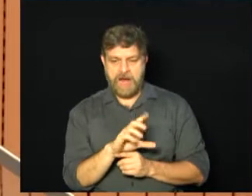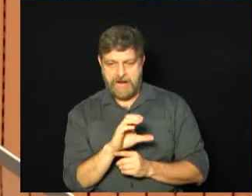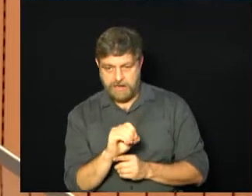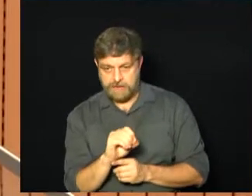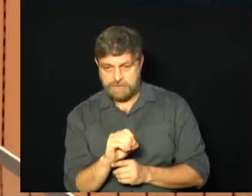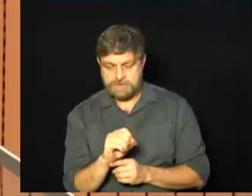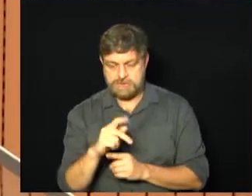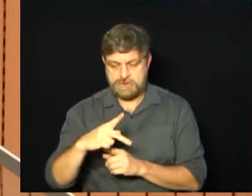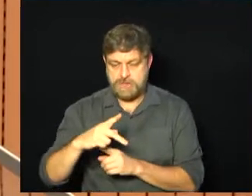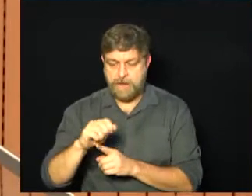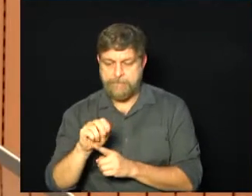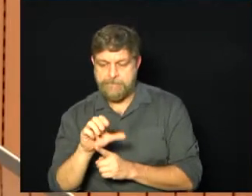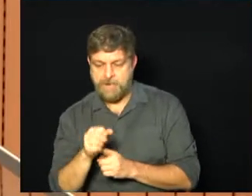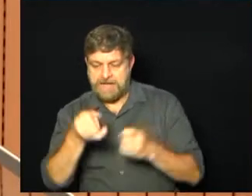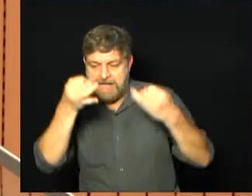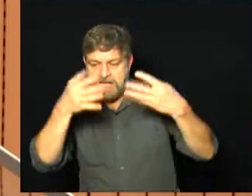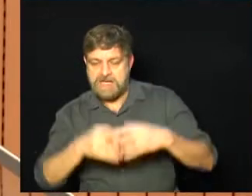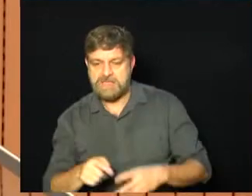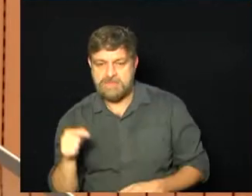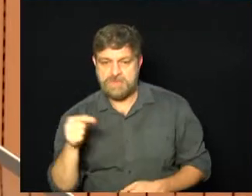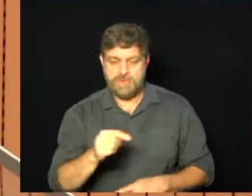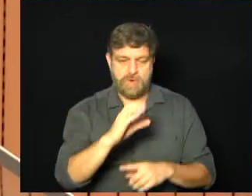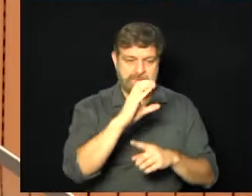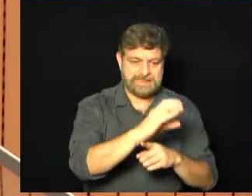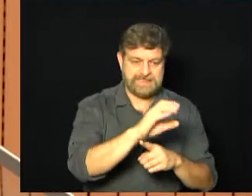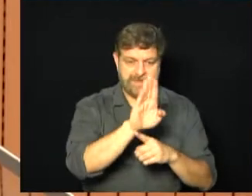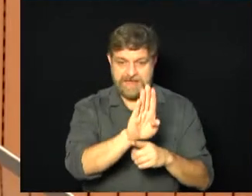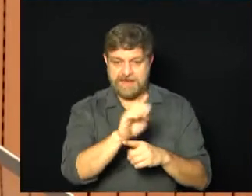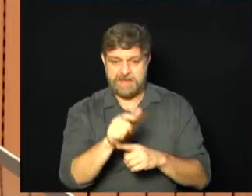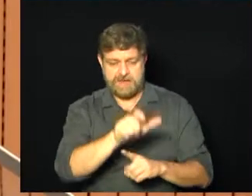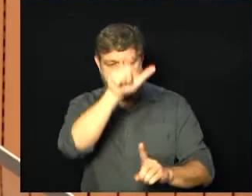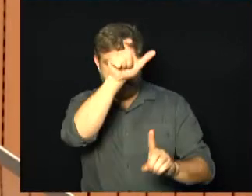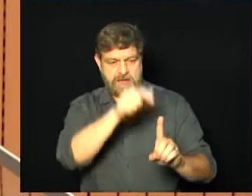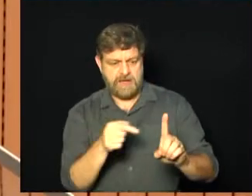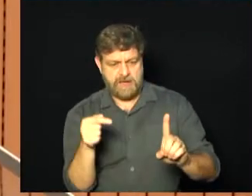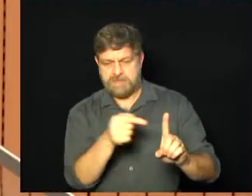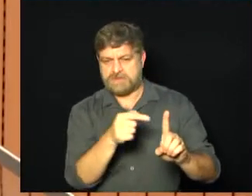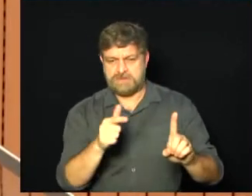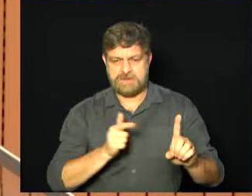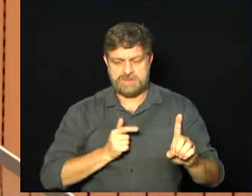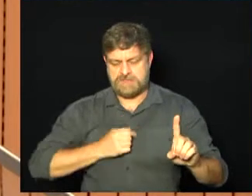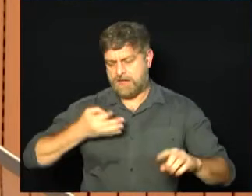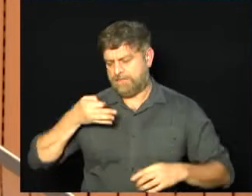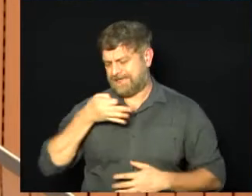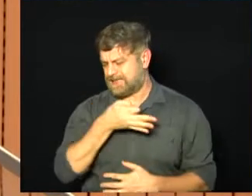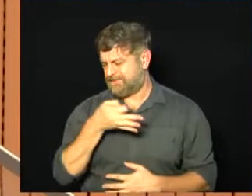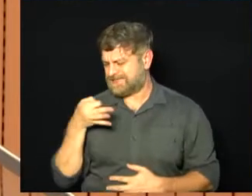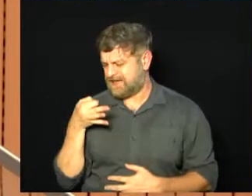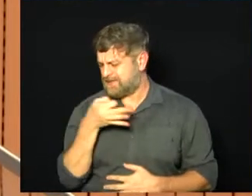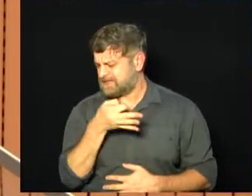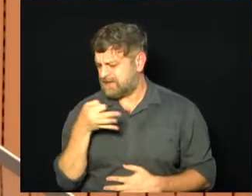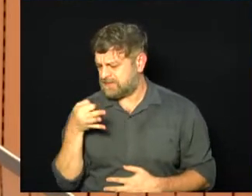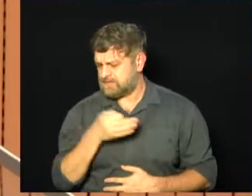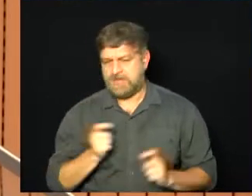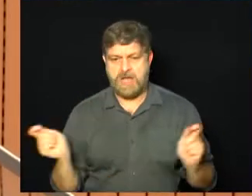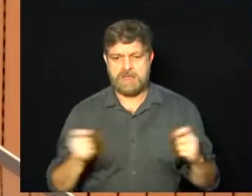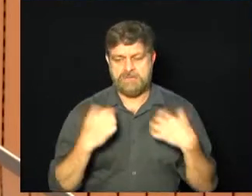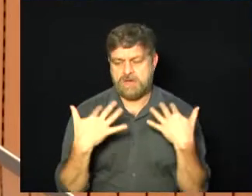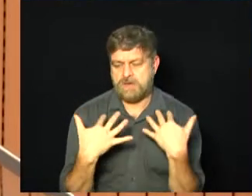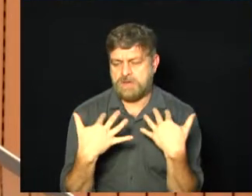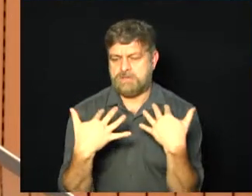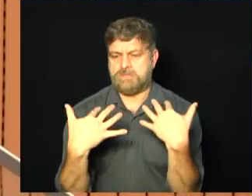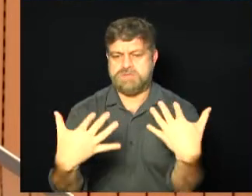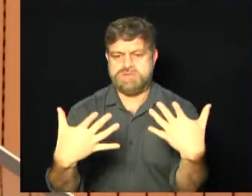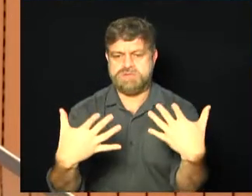1951 como ardoroso tribuno de pujante veia oratória, capaz de arrebatar as